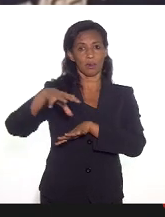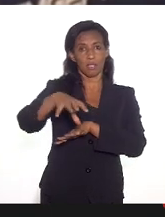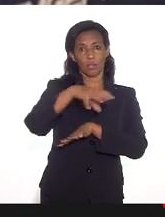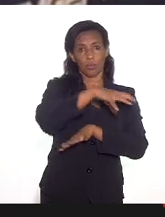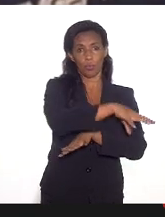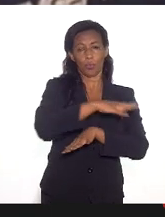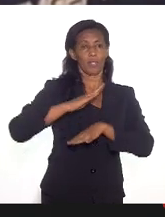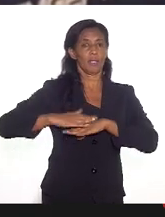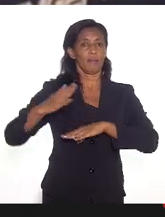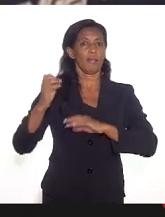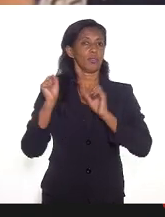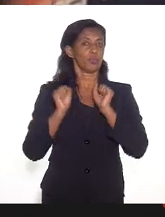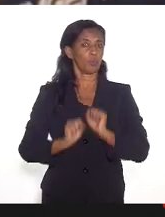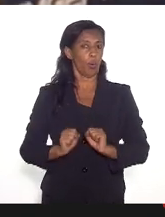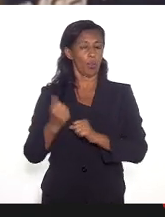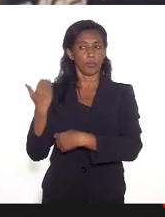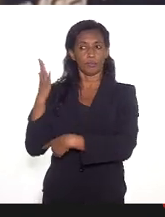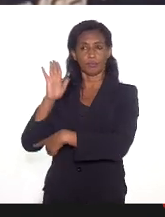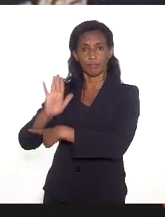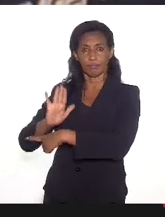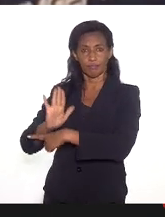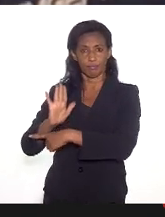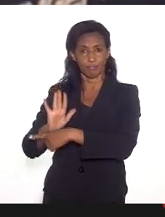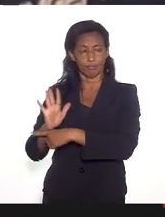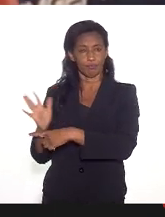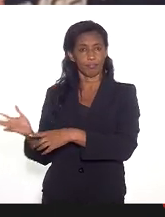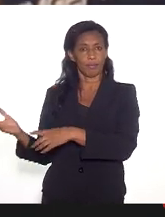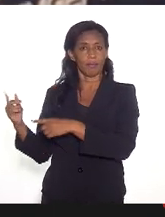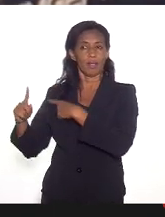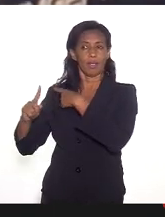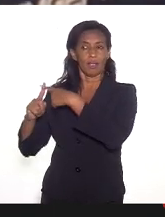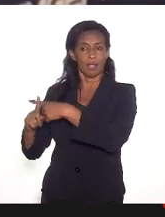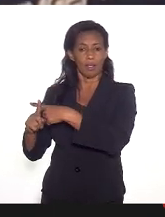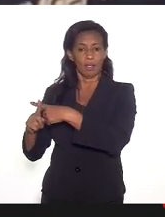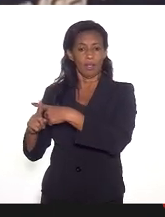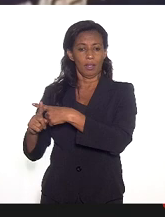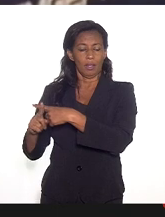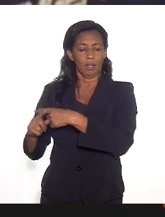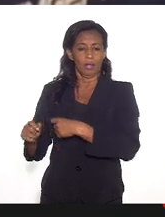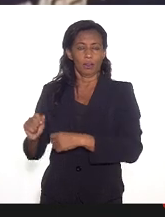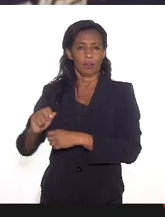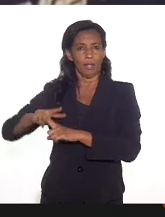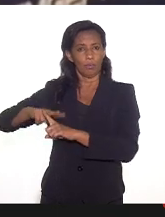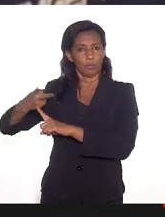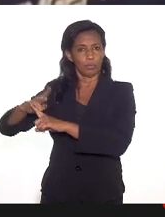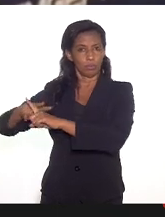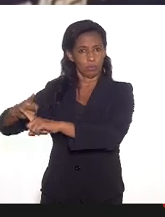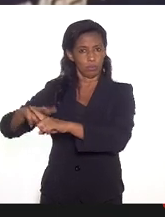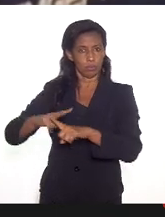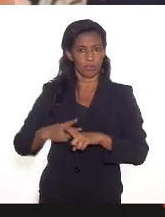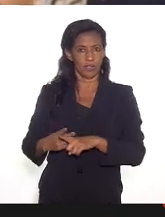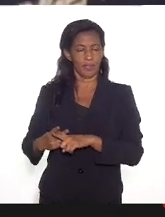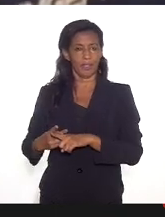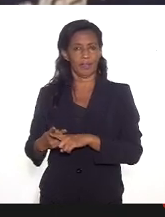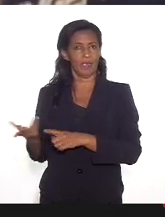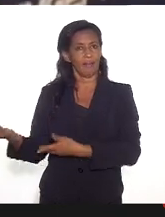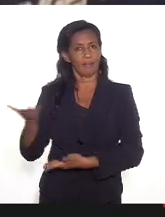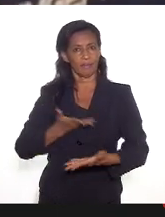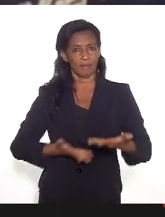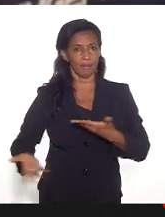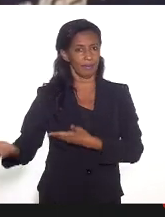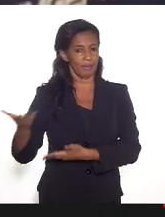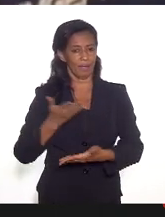que mais podem contribuir na agregação e no efeito multiplicador, que é a interação, os